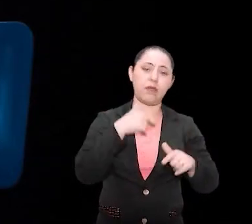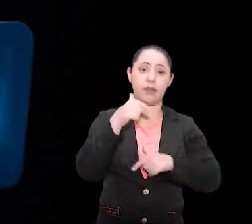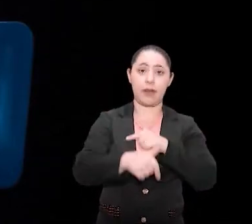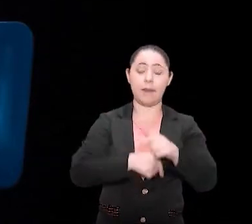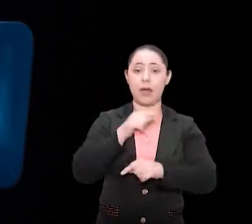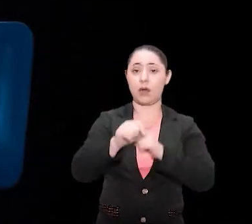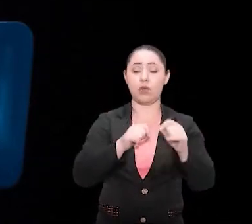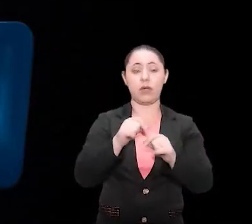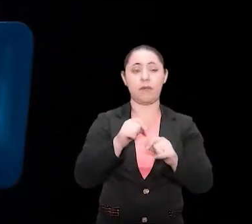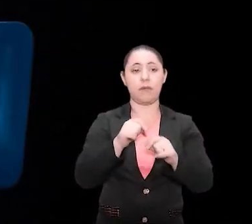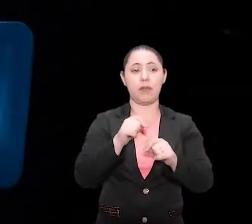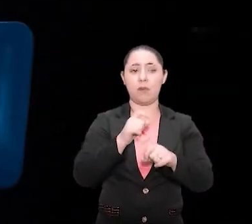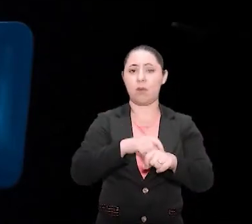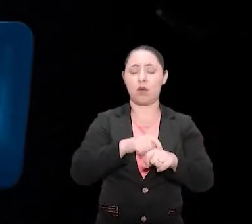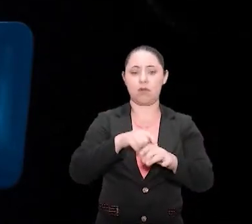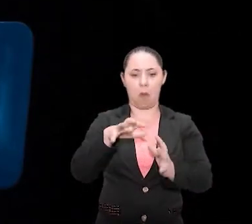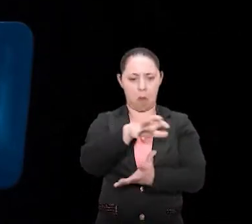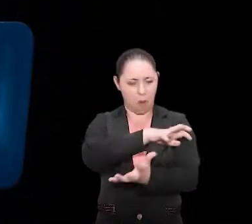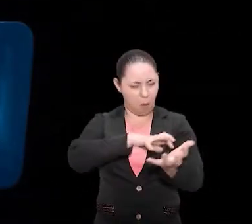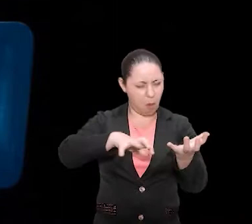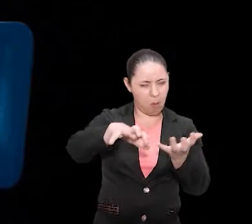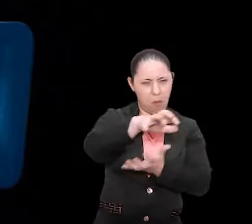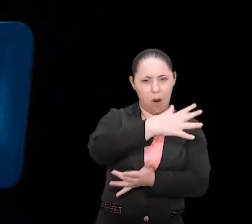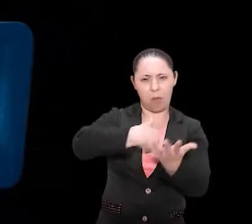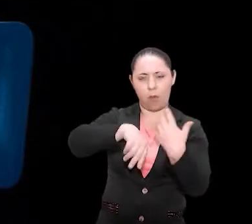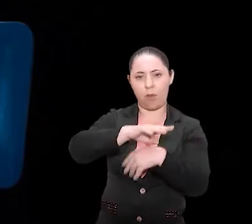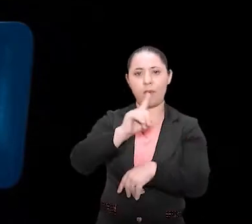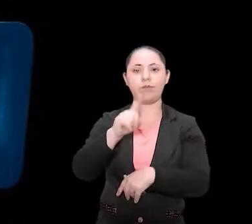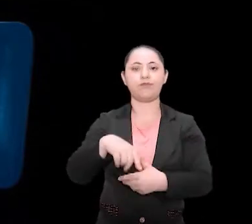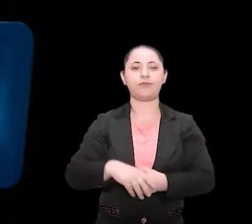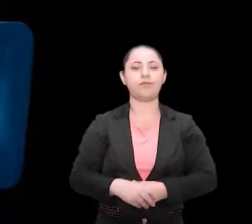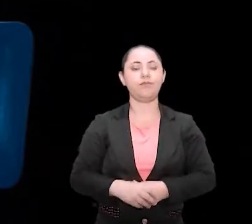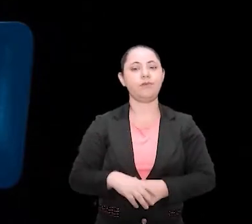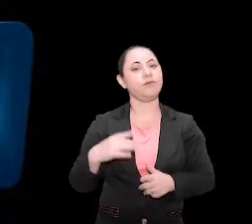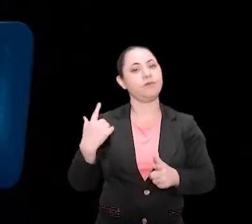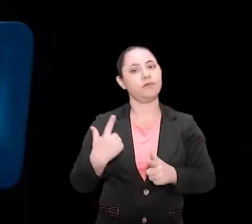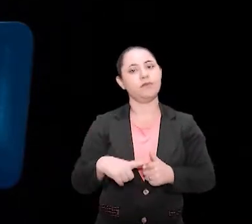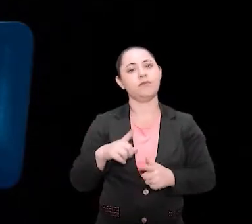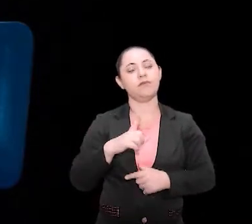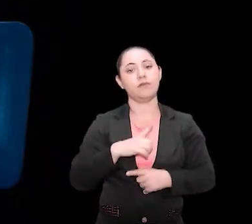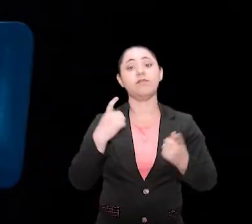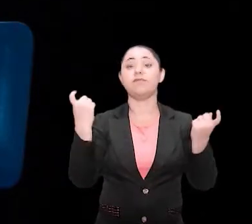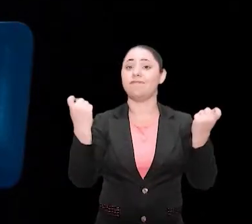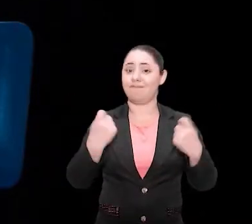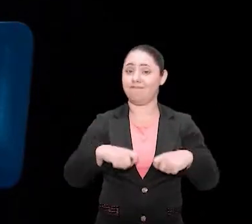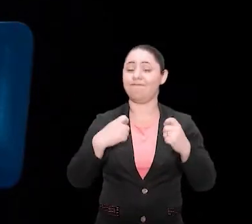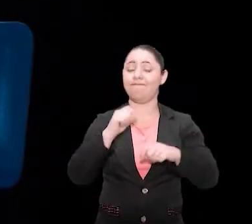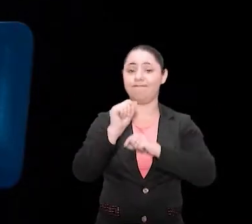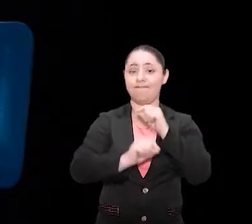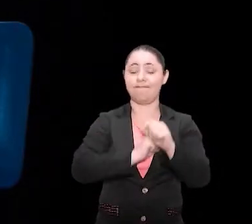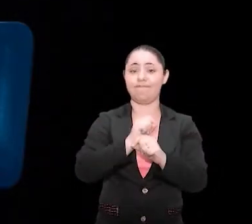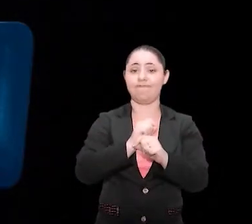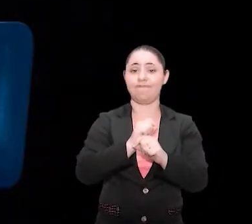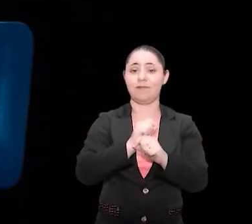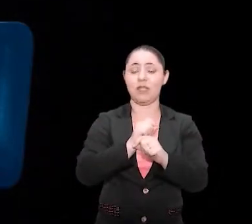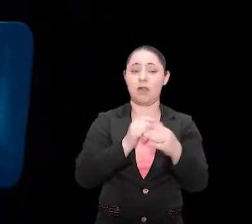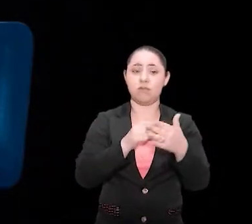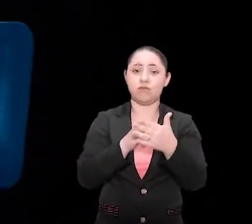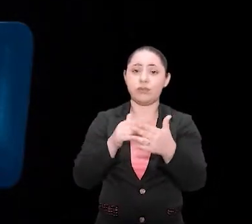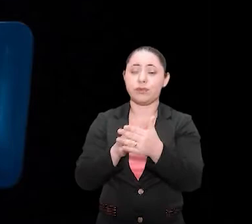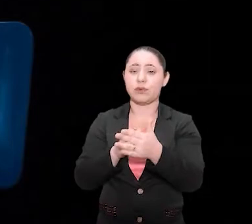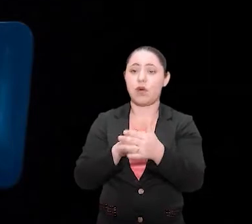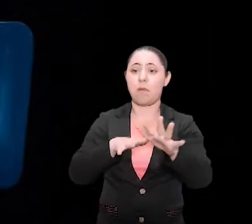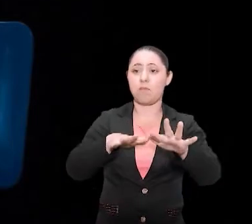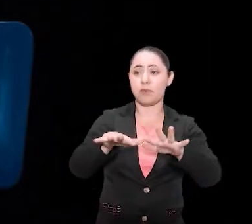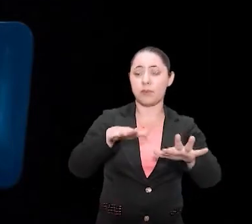aquele cenário de caos absoluto, porque havia uma necessidade de você restringir a mobilidade